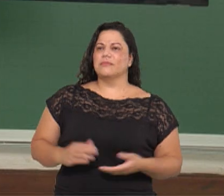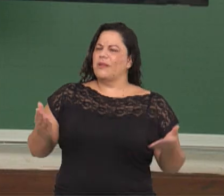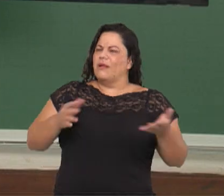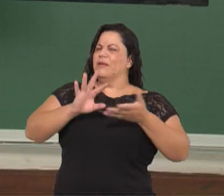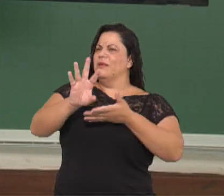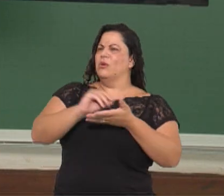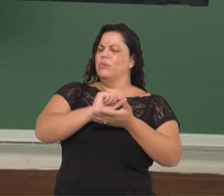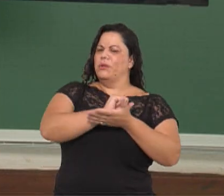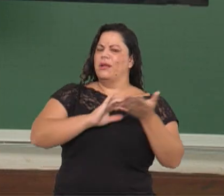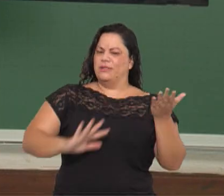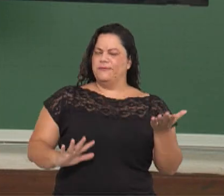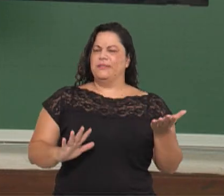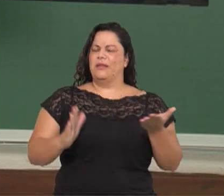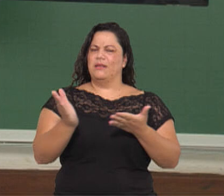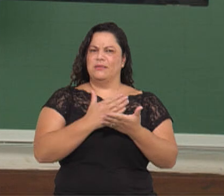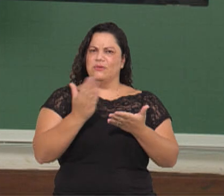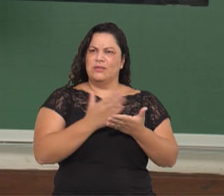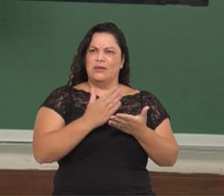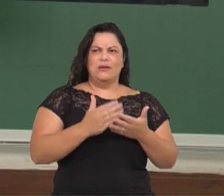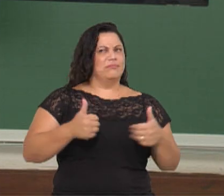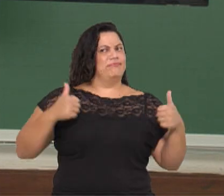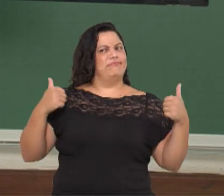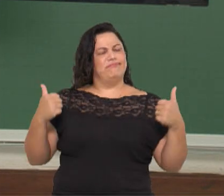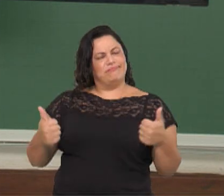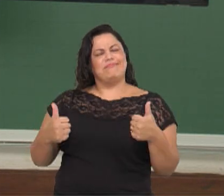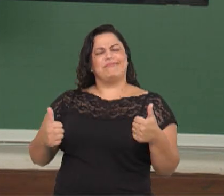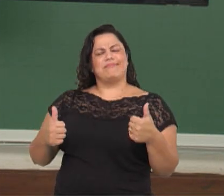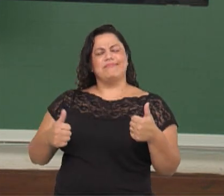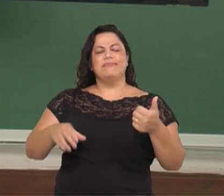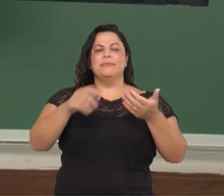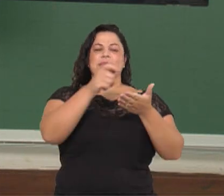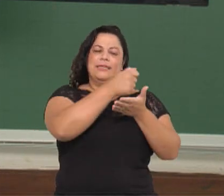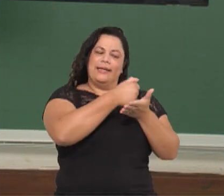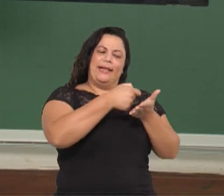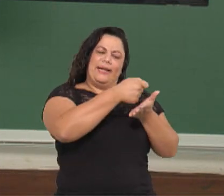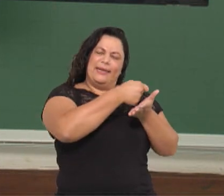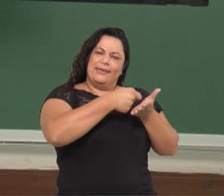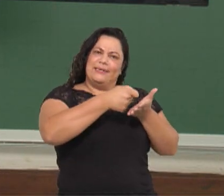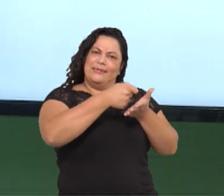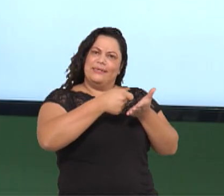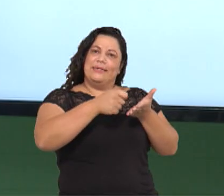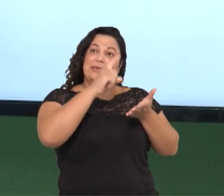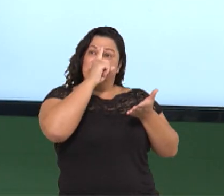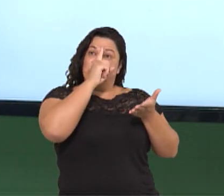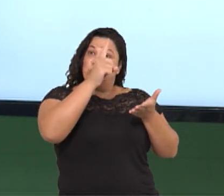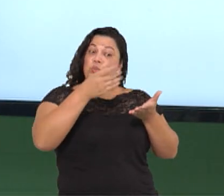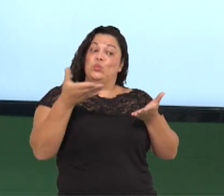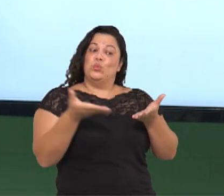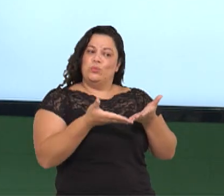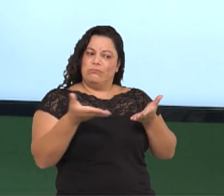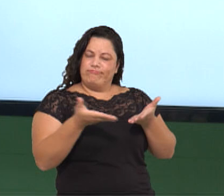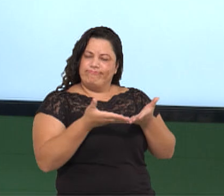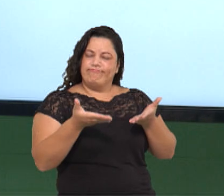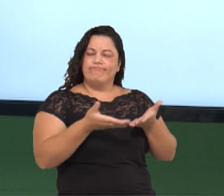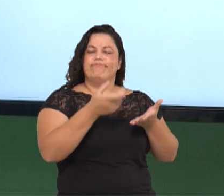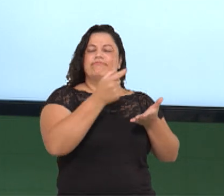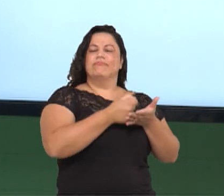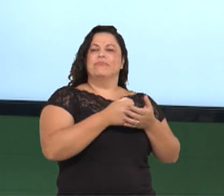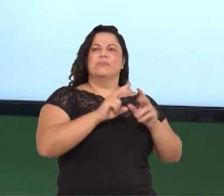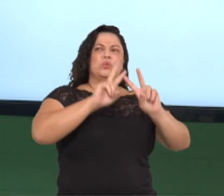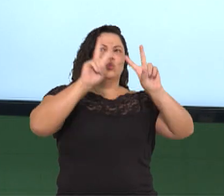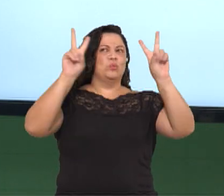Copiou o exercício no caderno? Espero que sim, com a letra bem caprichada. Lembra de pôr a data, o assunto da nossa aula